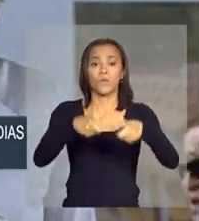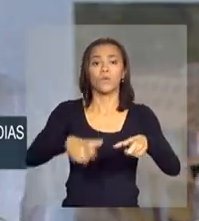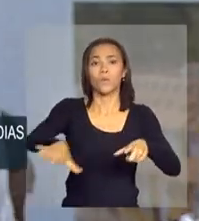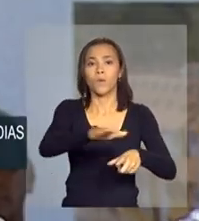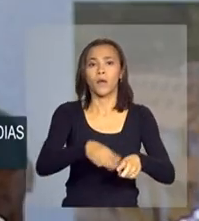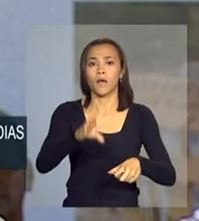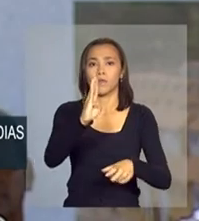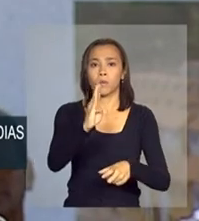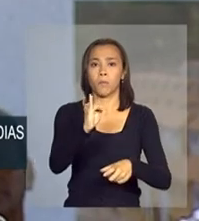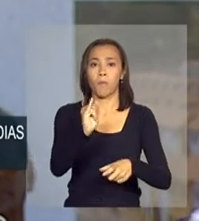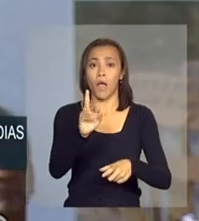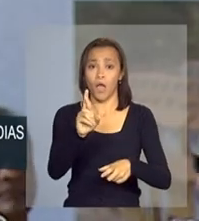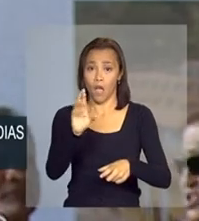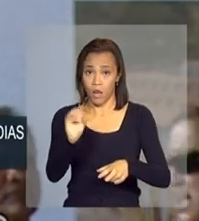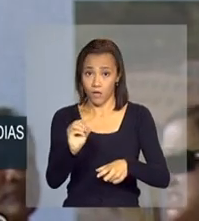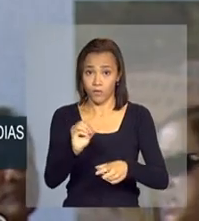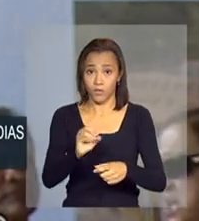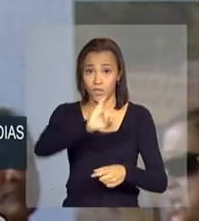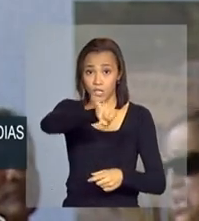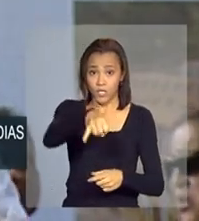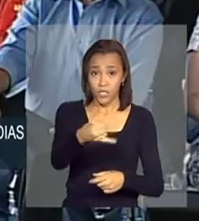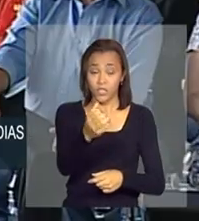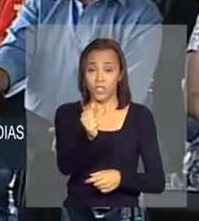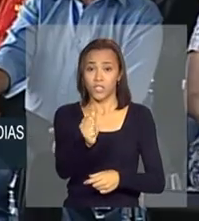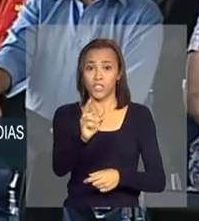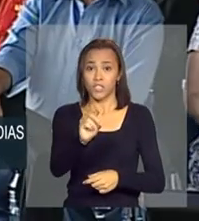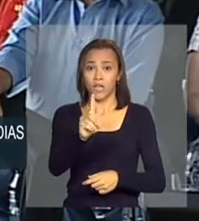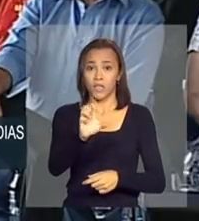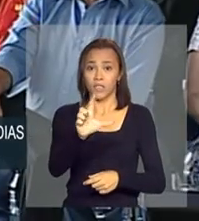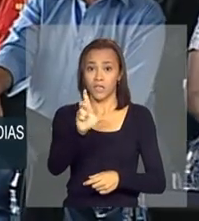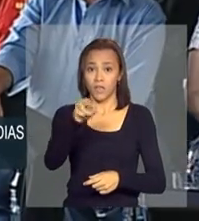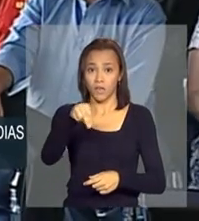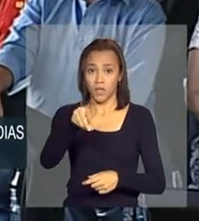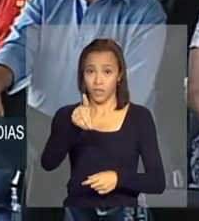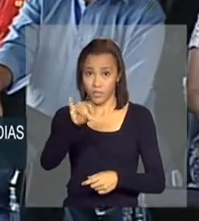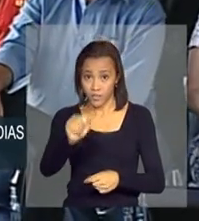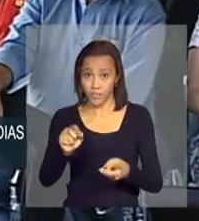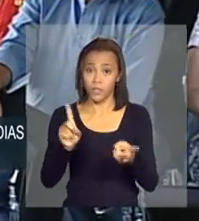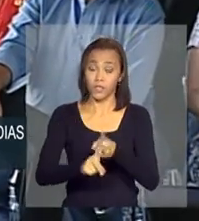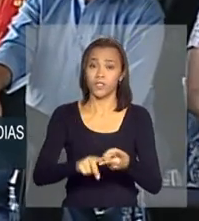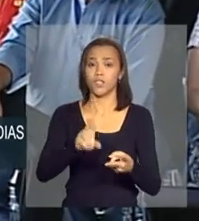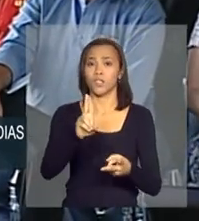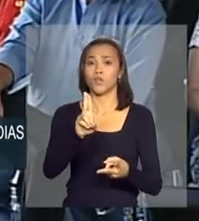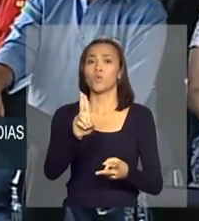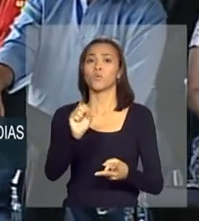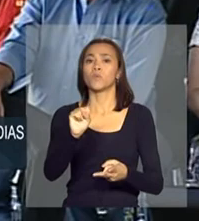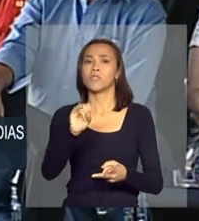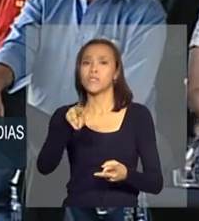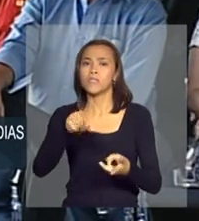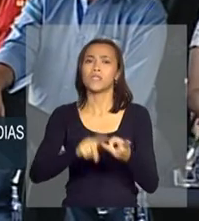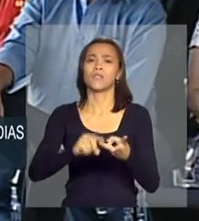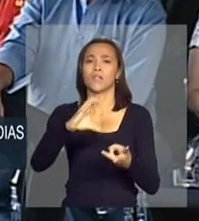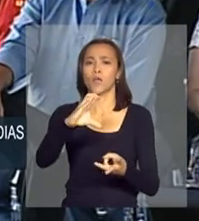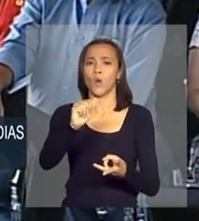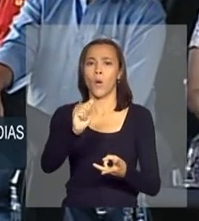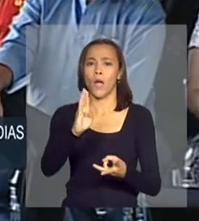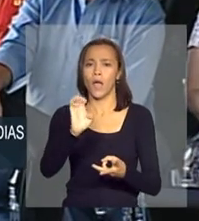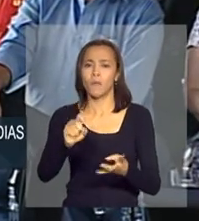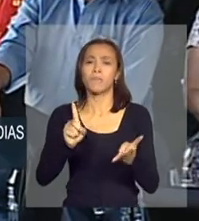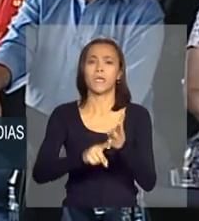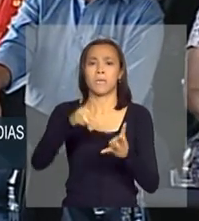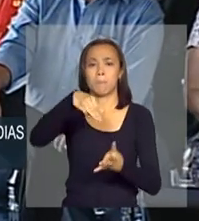na expansão da oferta de água nos bairros de usina Imperador Cohab e milagre